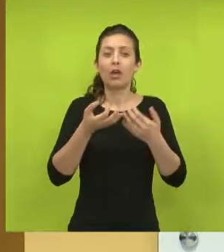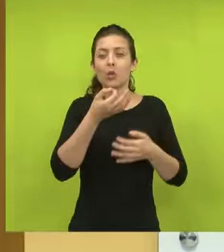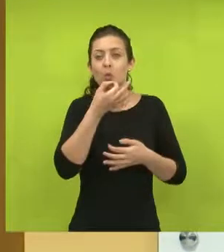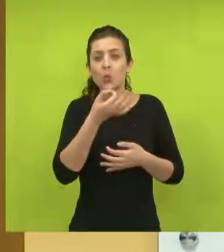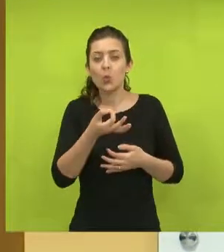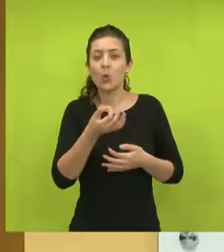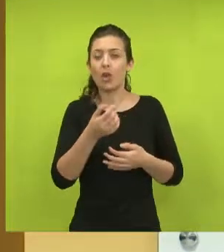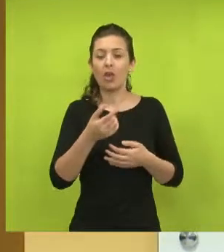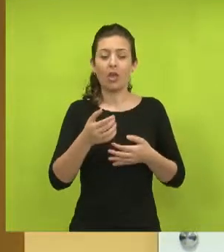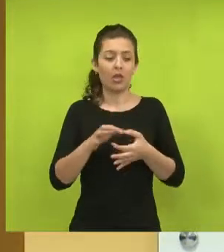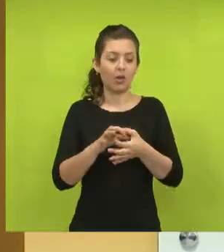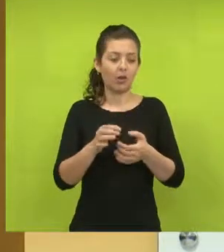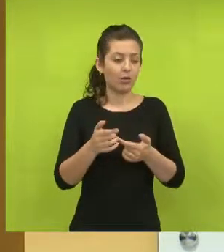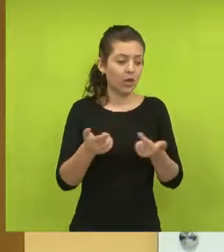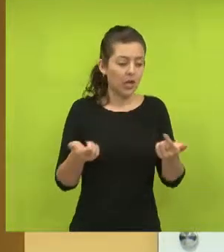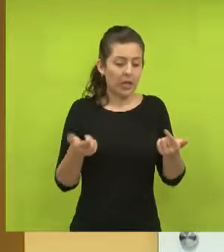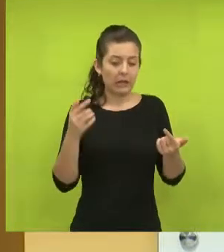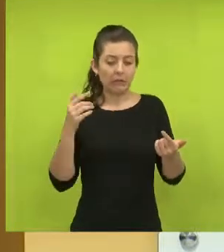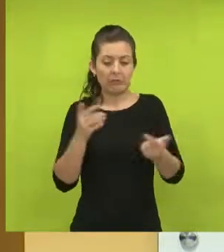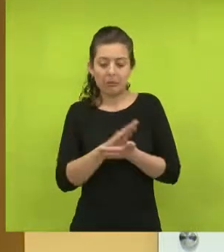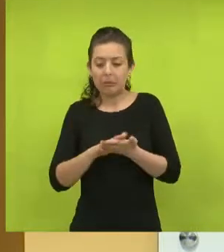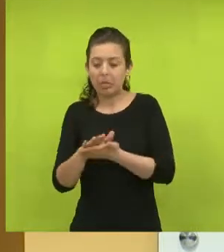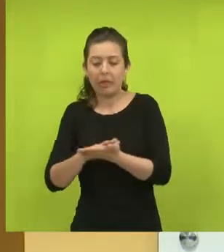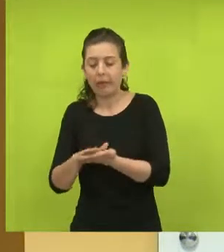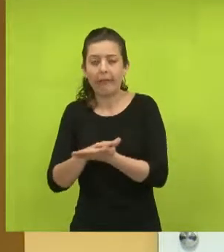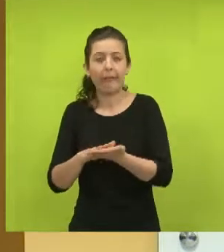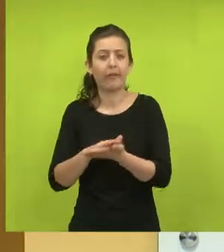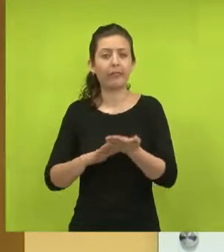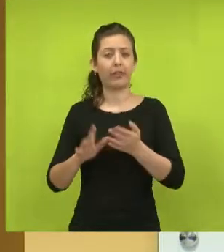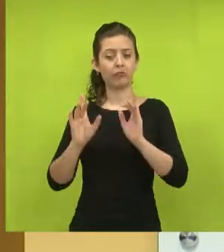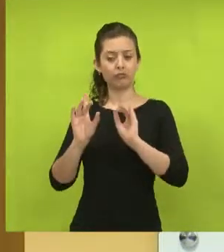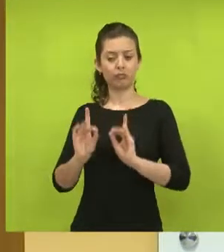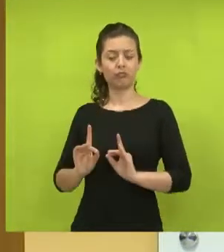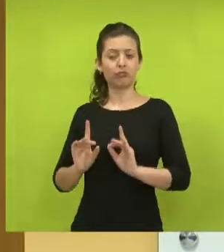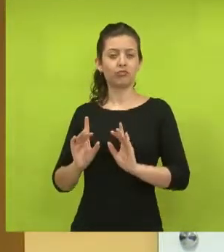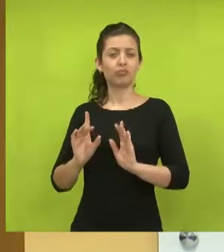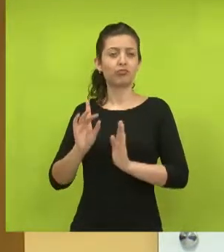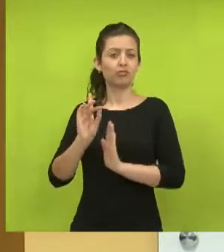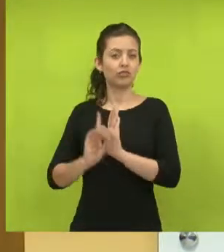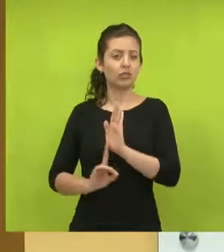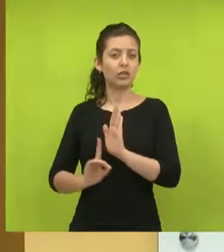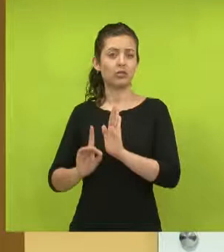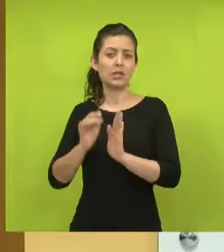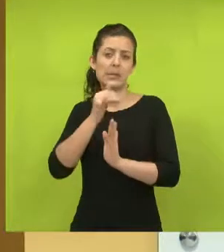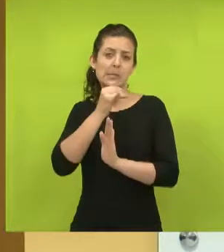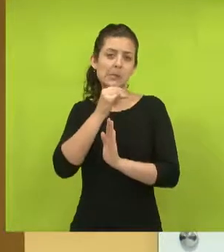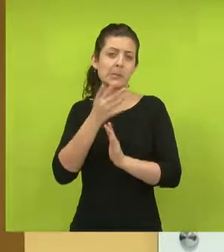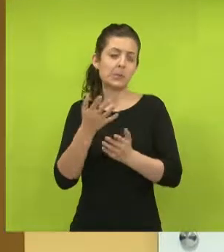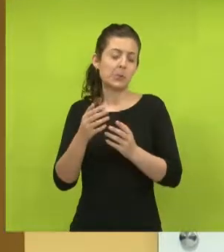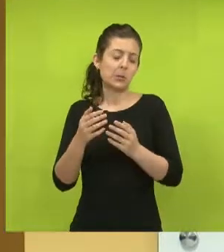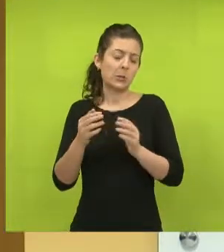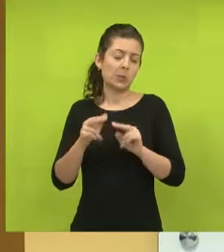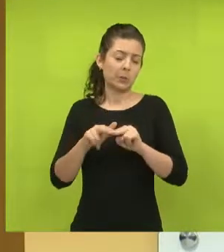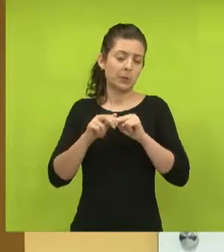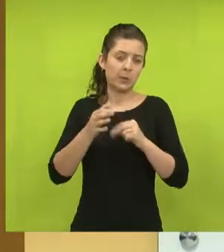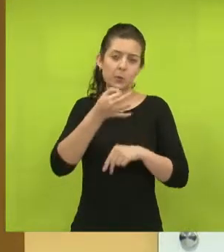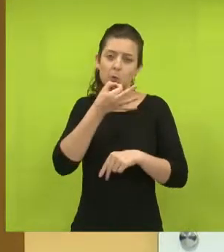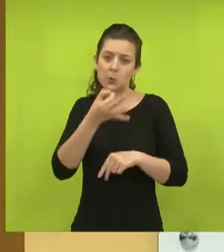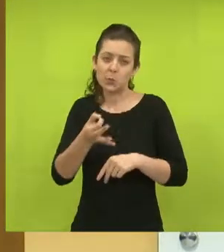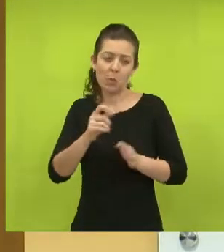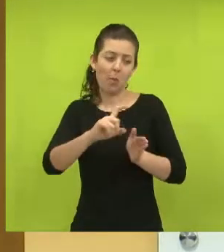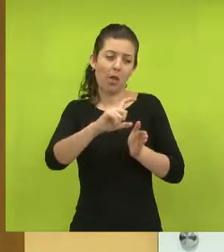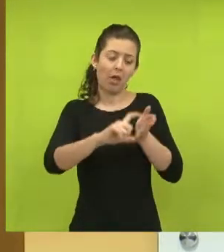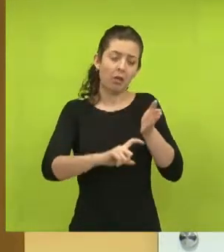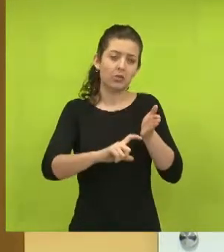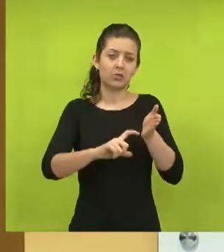não deixar o servidor sem esse direito, sem essa presença. Por isso que nós estamos sugerindo ser um